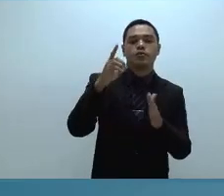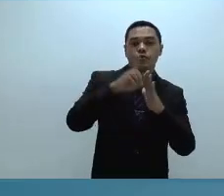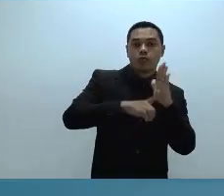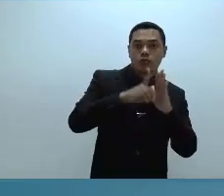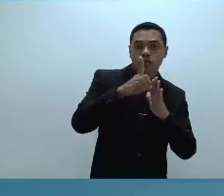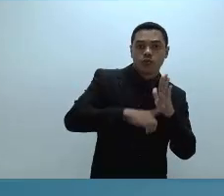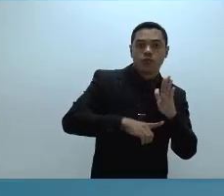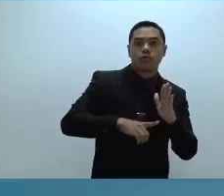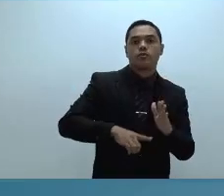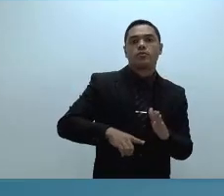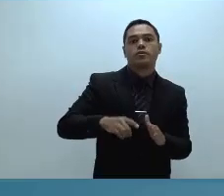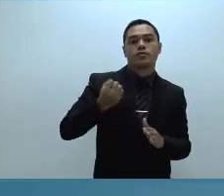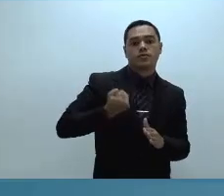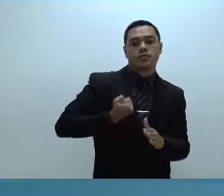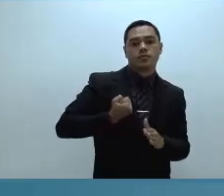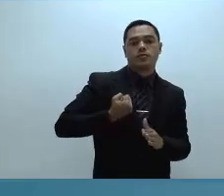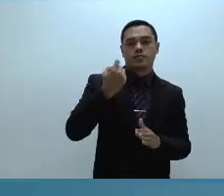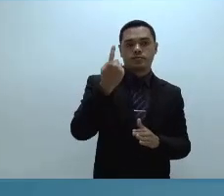5079-489, página 1.